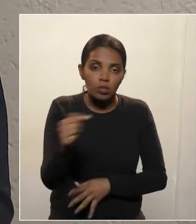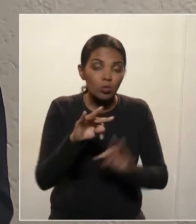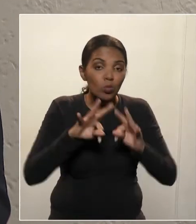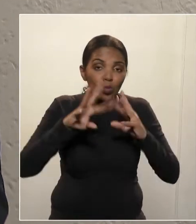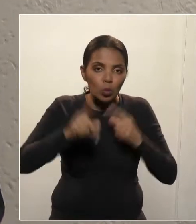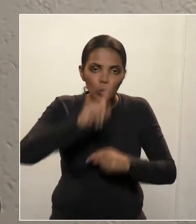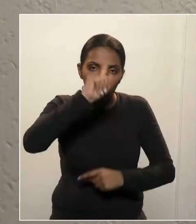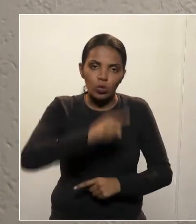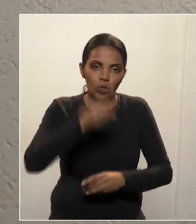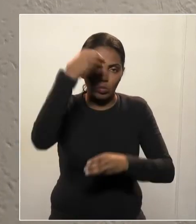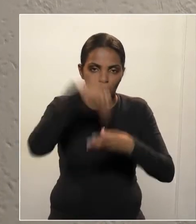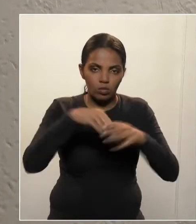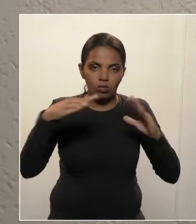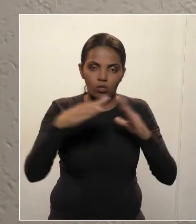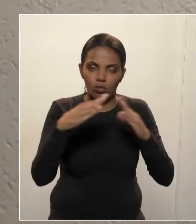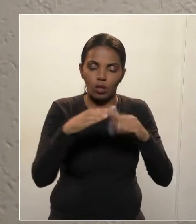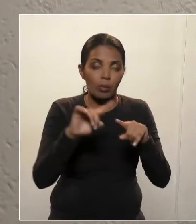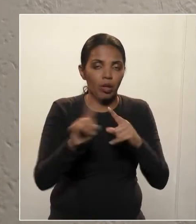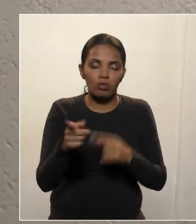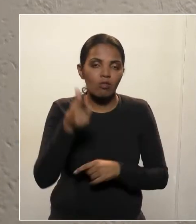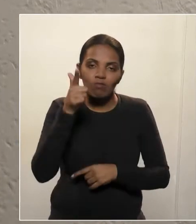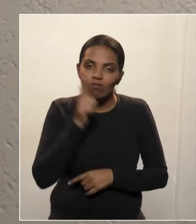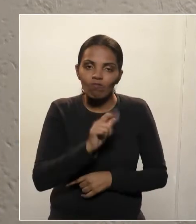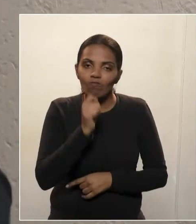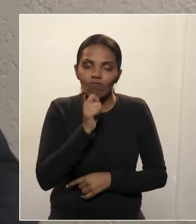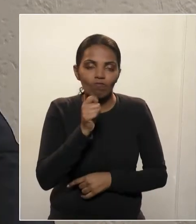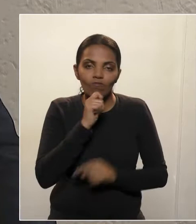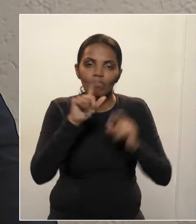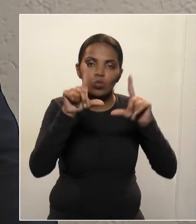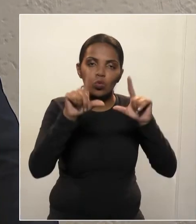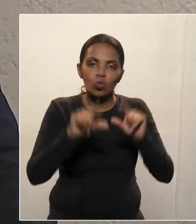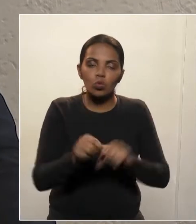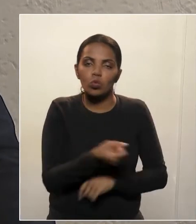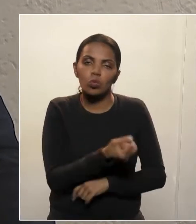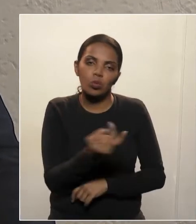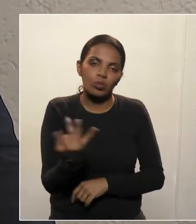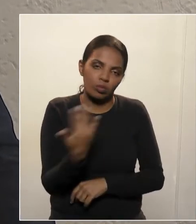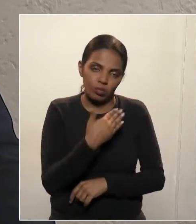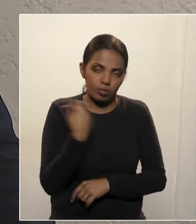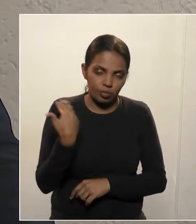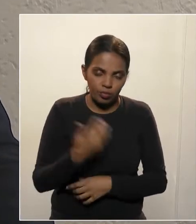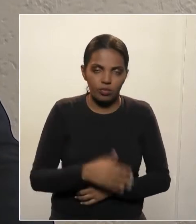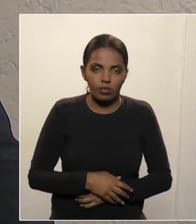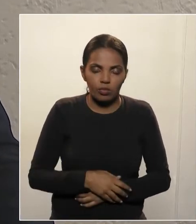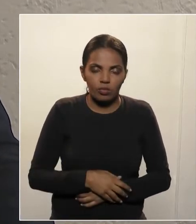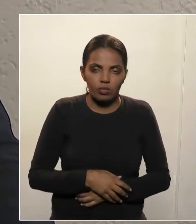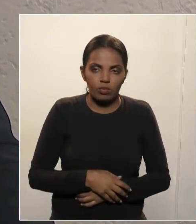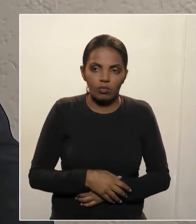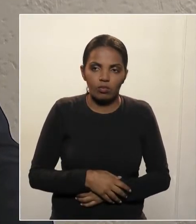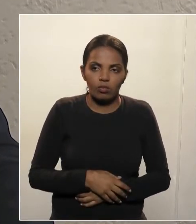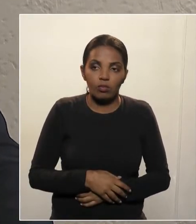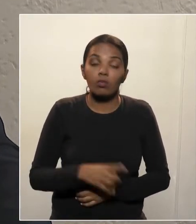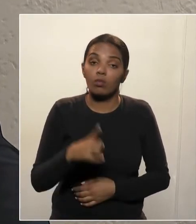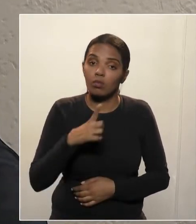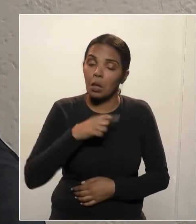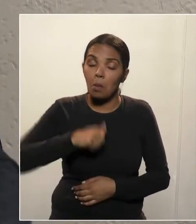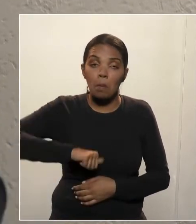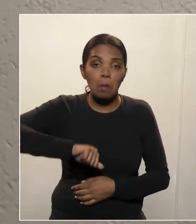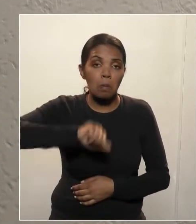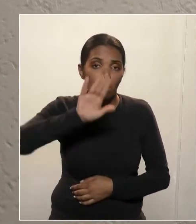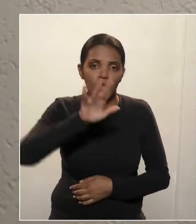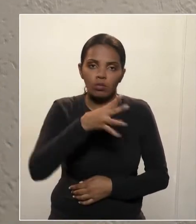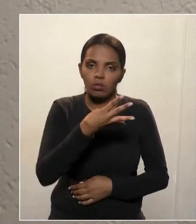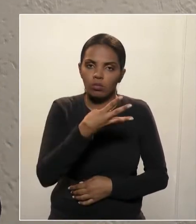pessoas ficarem em casa, mas que não consegue ainda reduzir o número de mortes. São